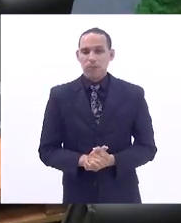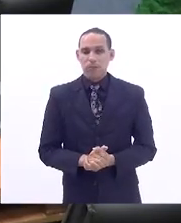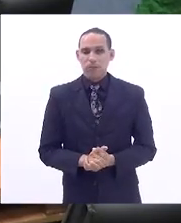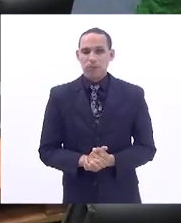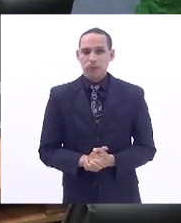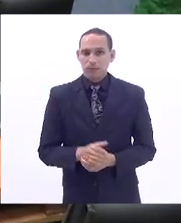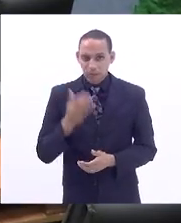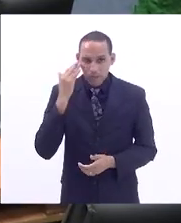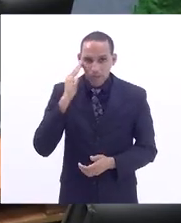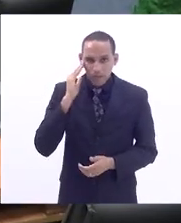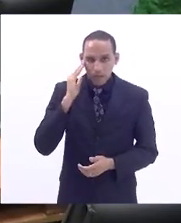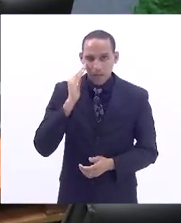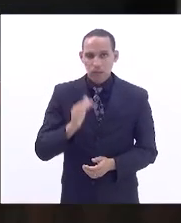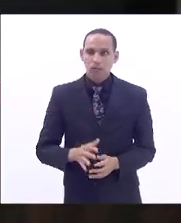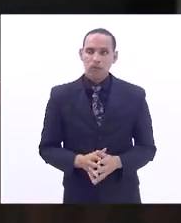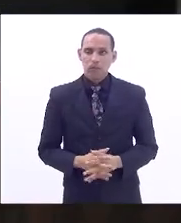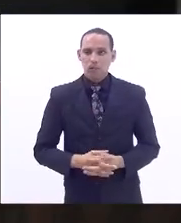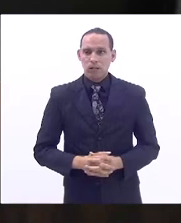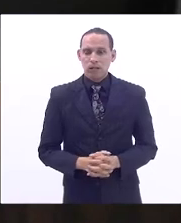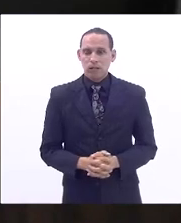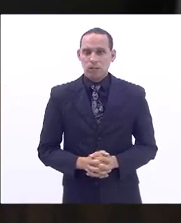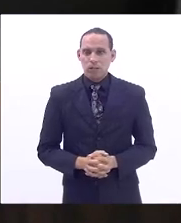Ah entendeu